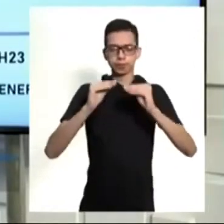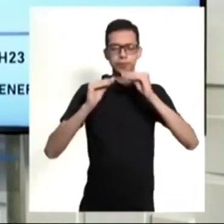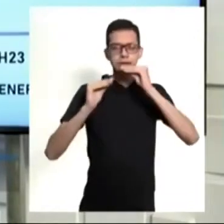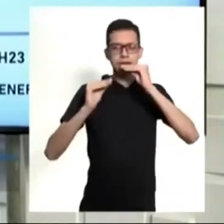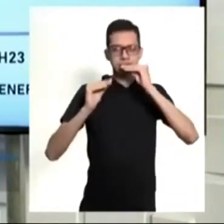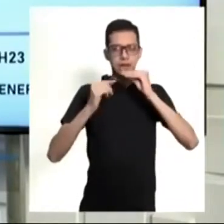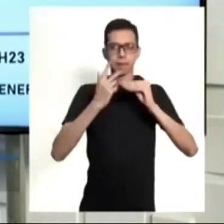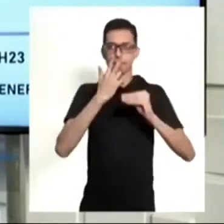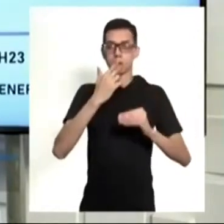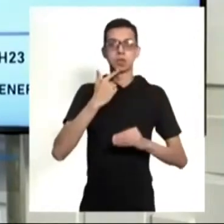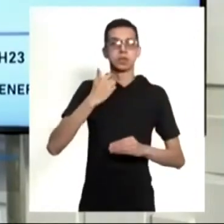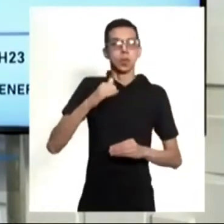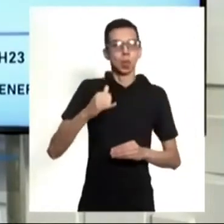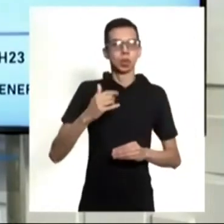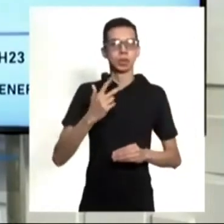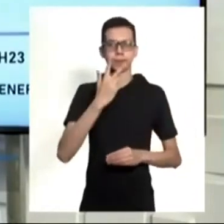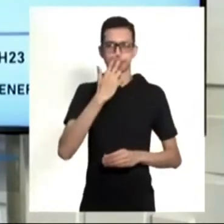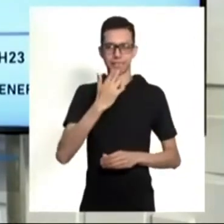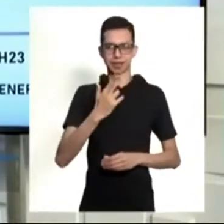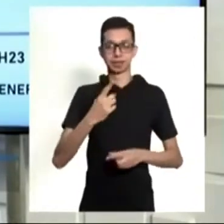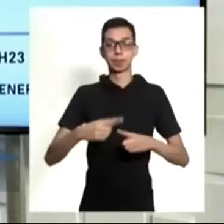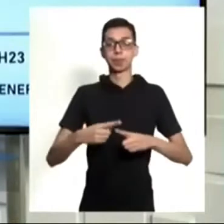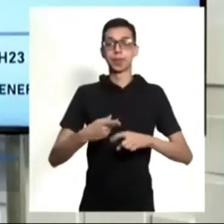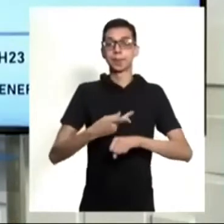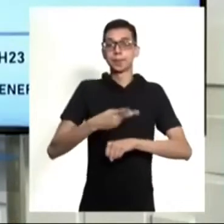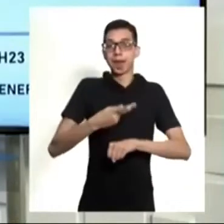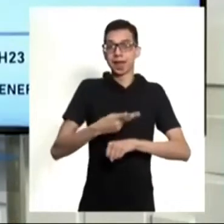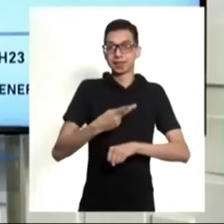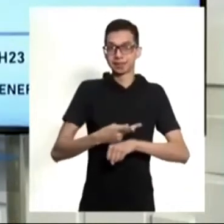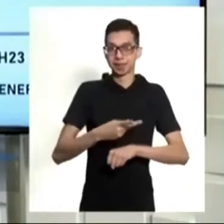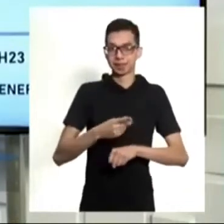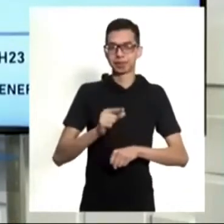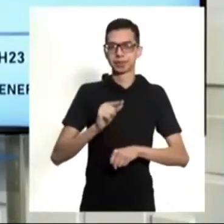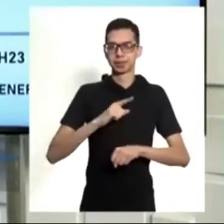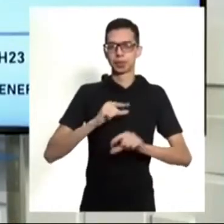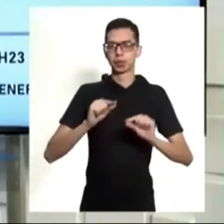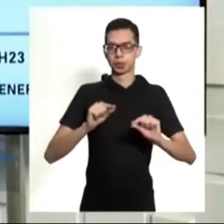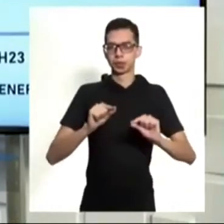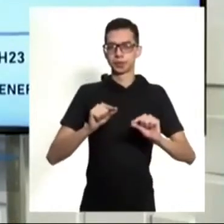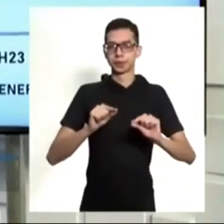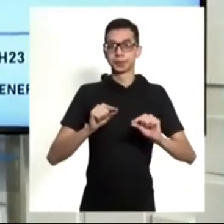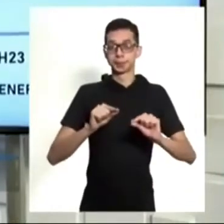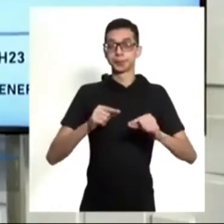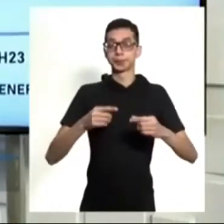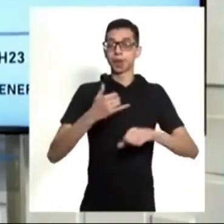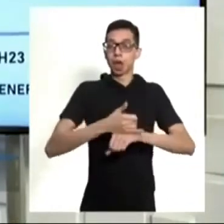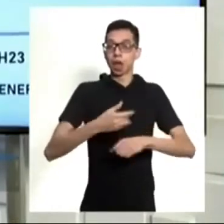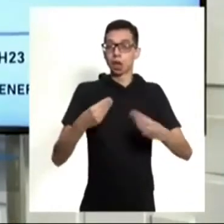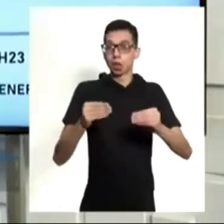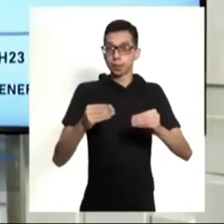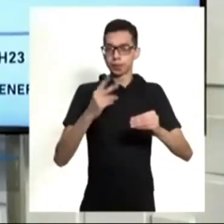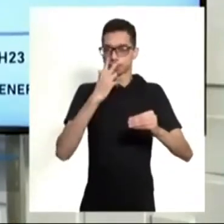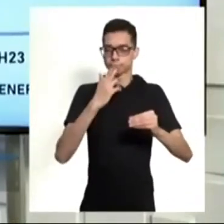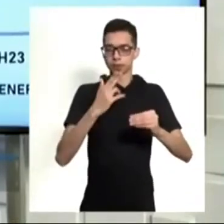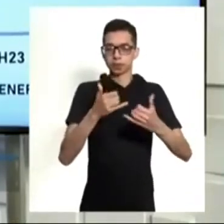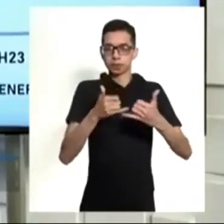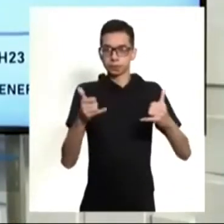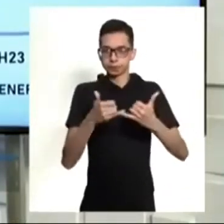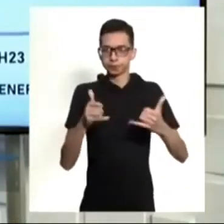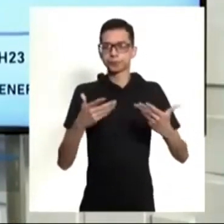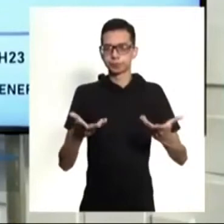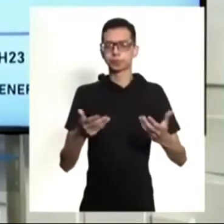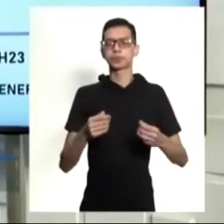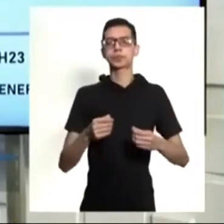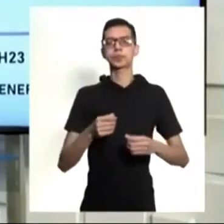está retirando elétrons do alumínio. E dá aquele choquinho, aquela correntezinha elétrica. Naturalmente, quando você conecta um metal